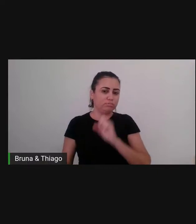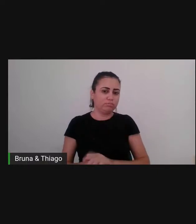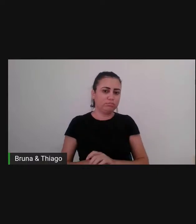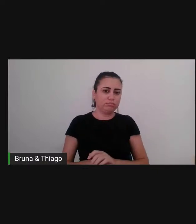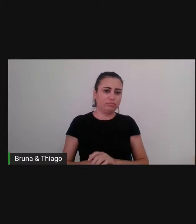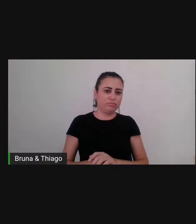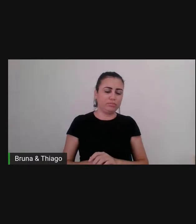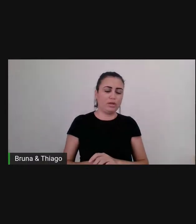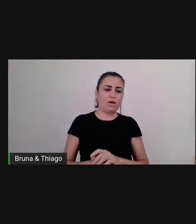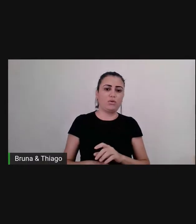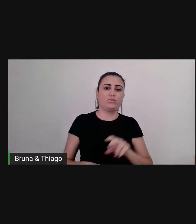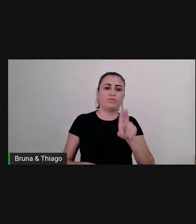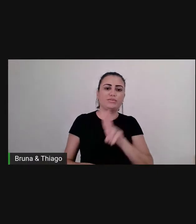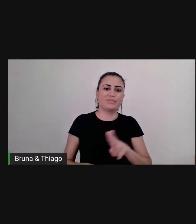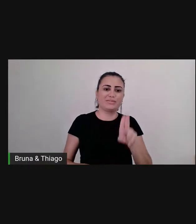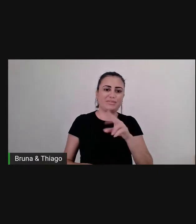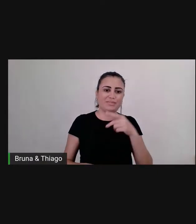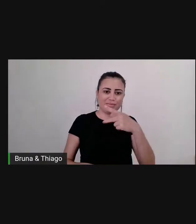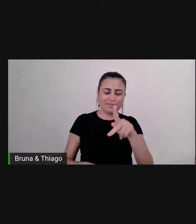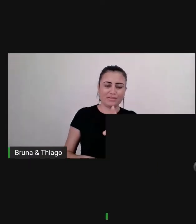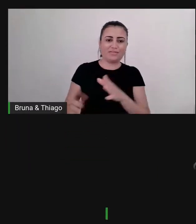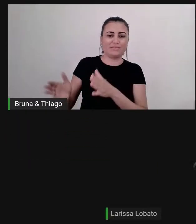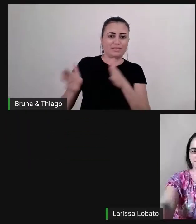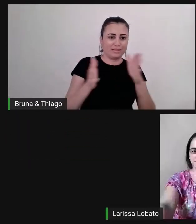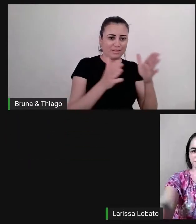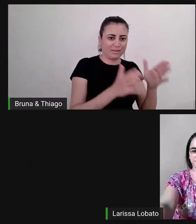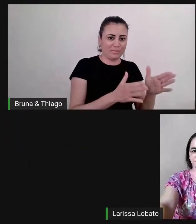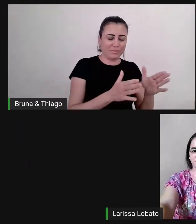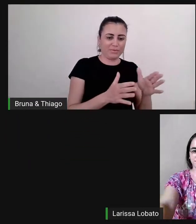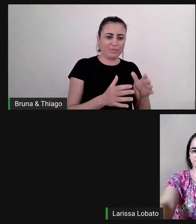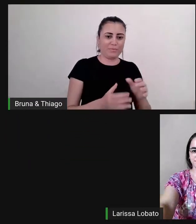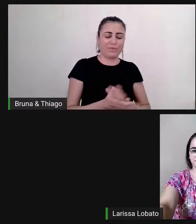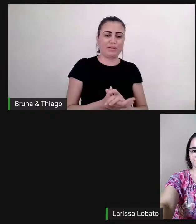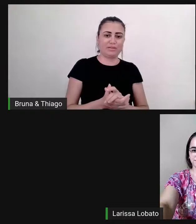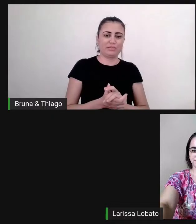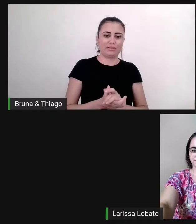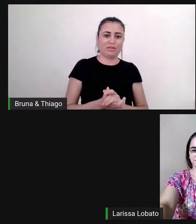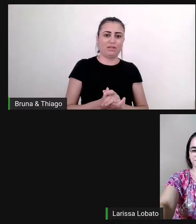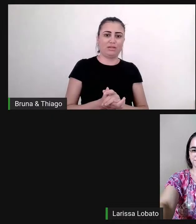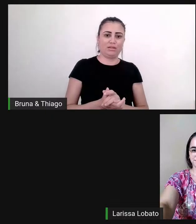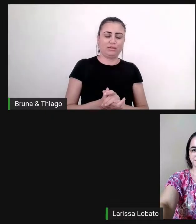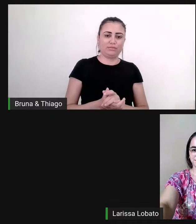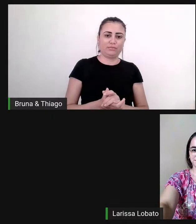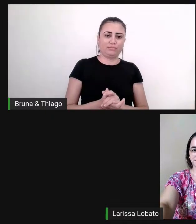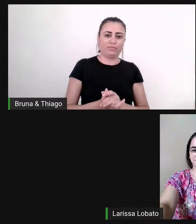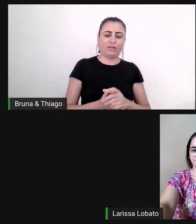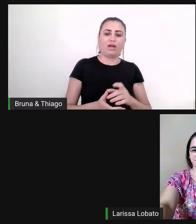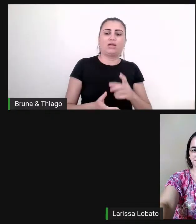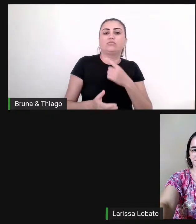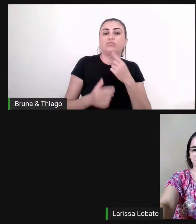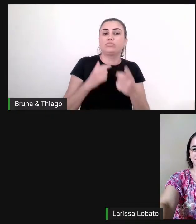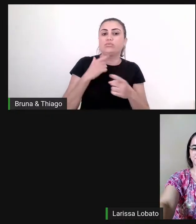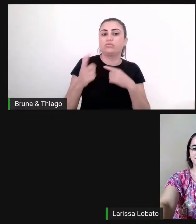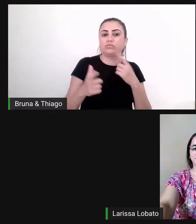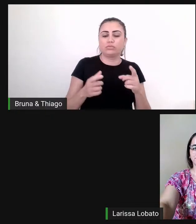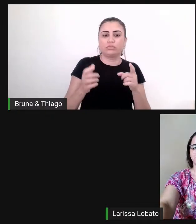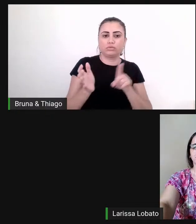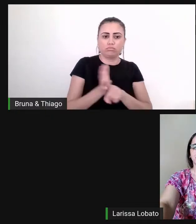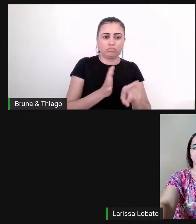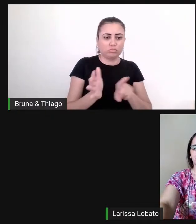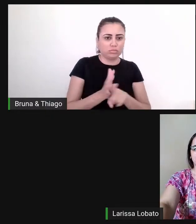utilizando o seu tempo para estar aqui ouvindo o Flávio falar um pouquinho. E aí eu estou à disposição para as perguntas. Tá? Muito obrigado.